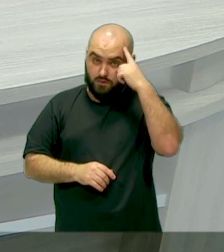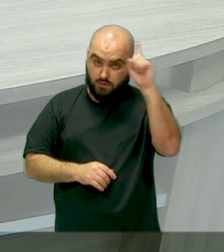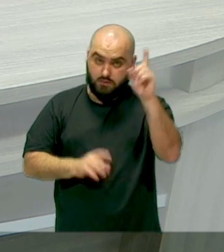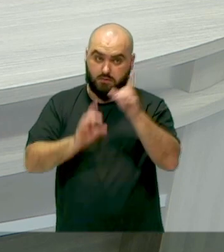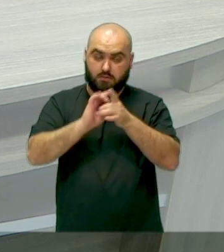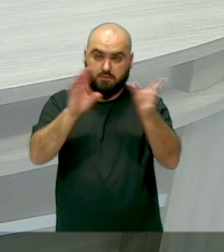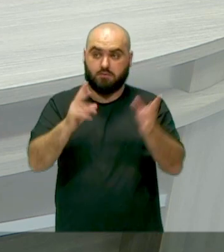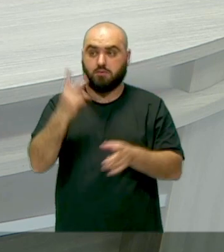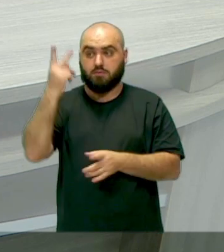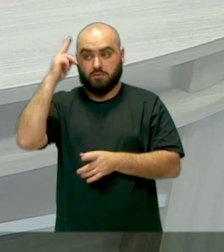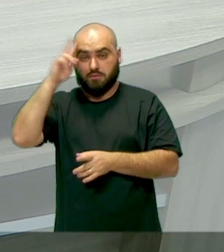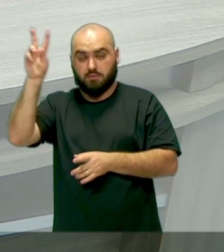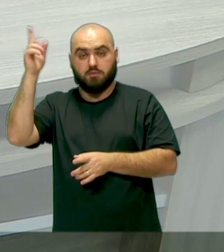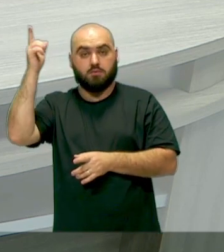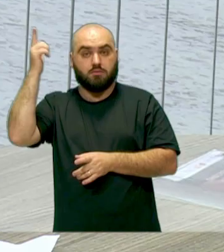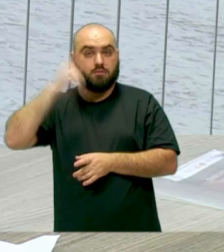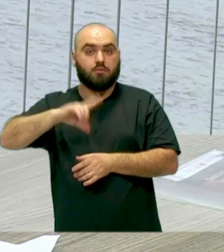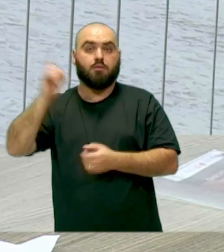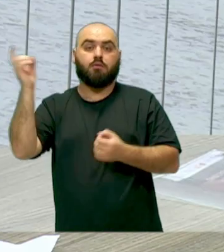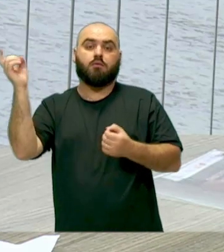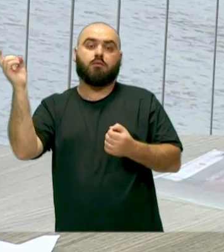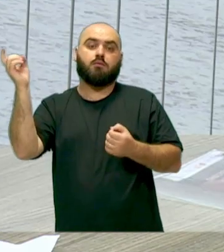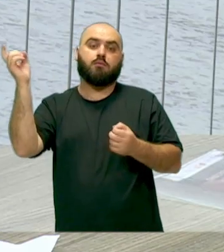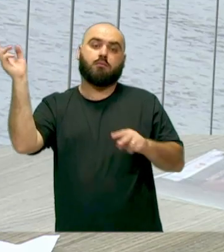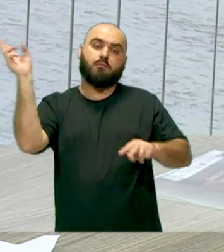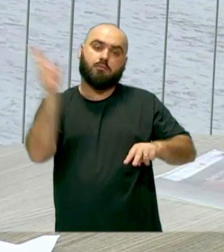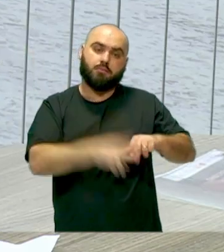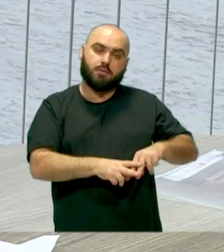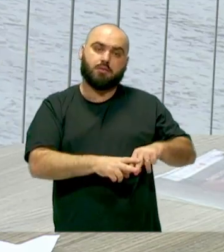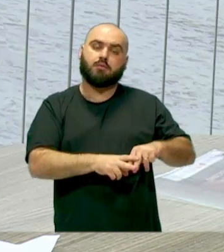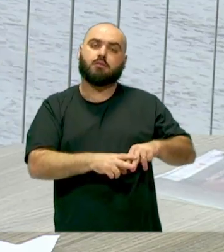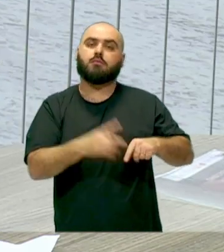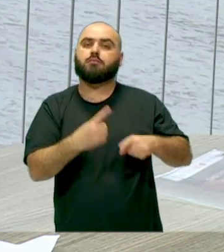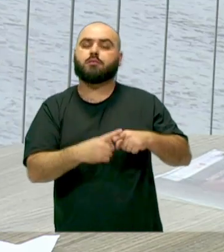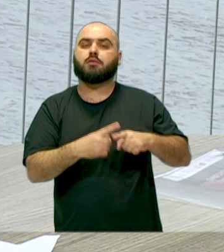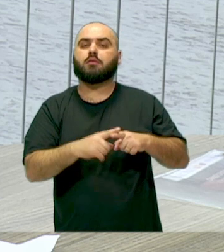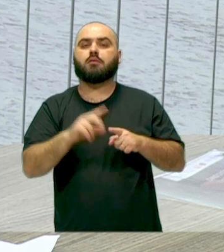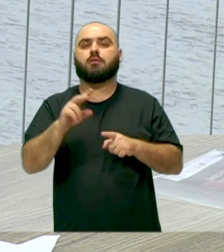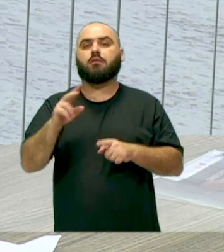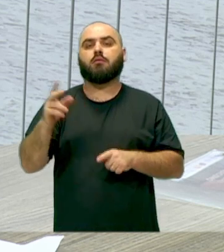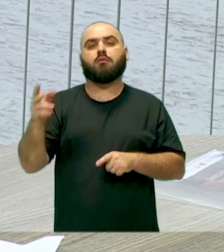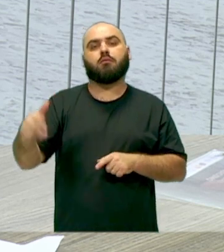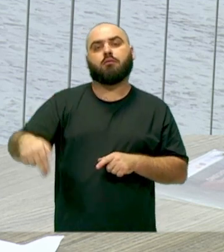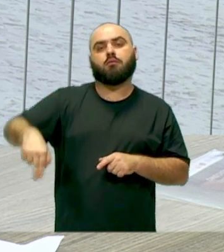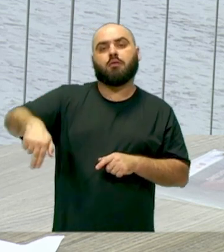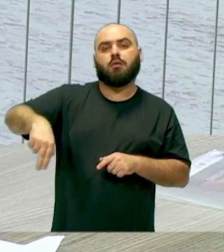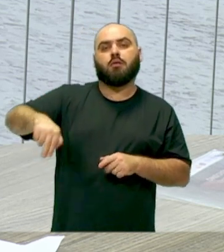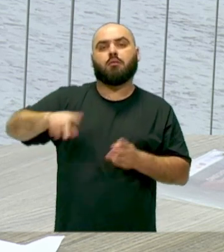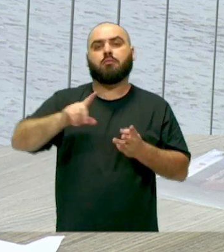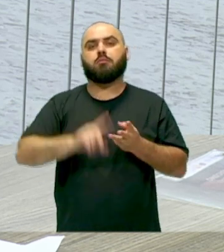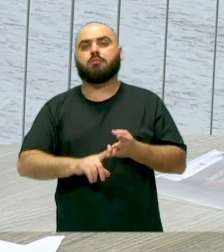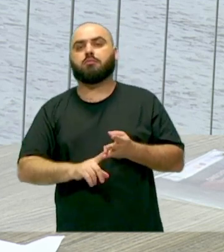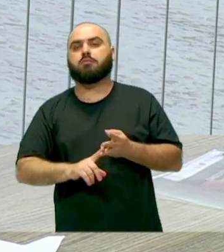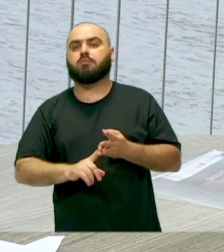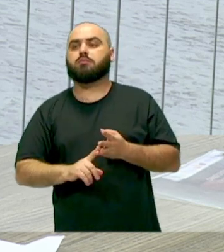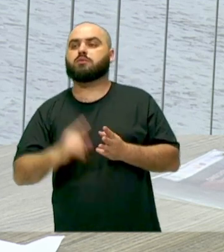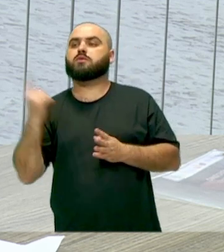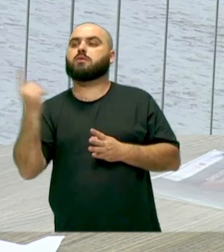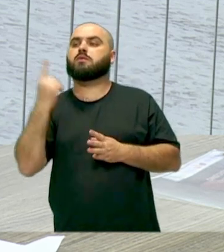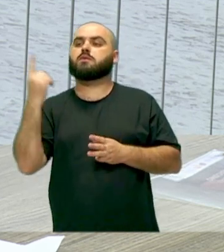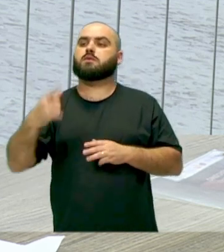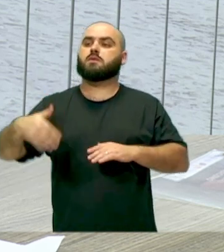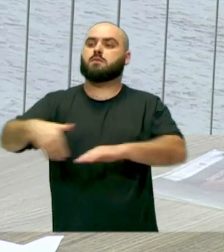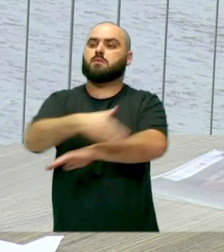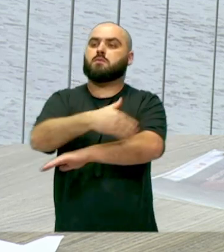e 2 dias depois eles estavam sendo presos por vagabundagem, por andarem soltos na rua,